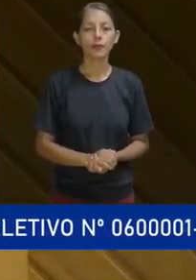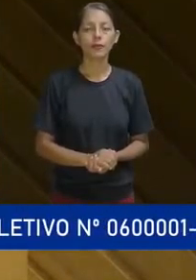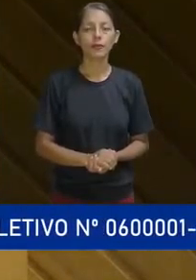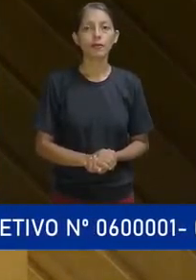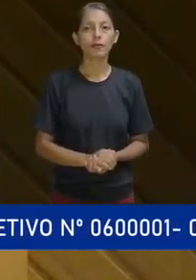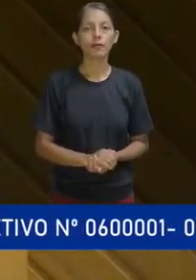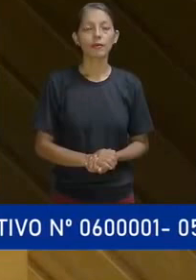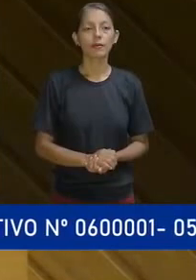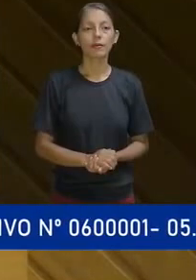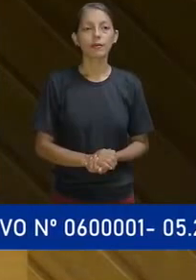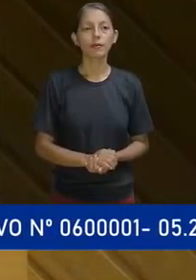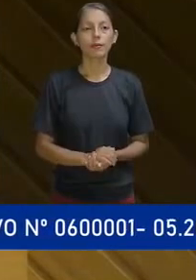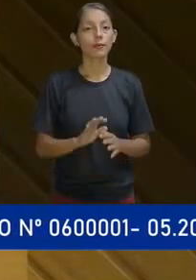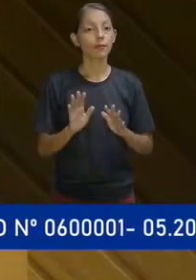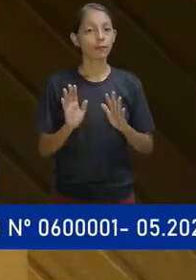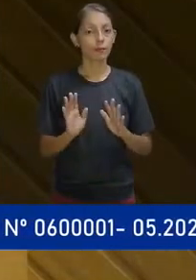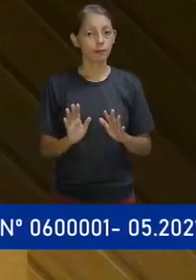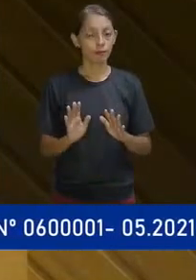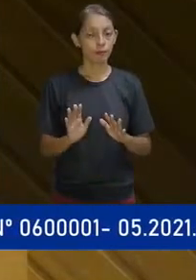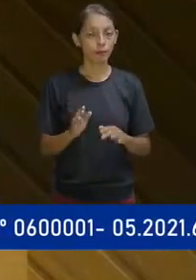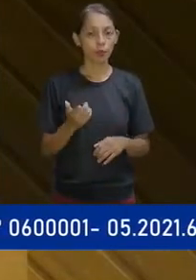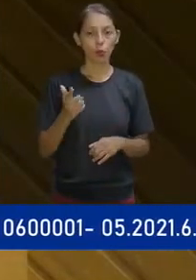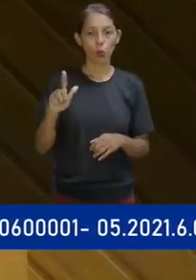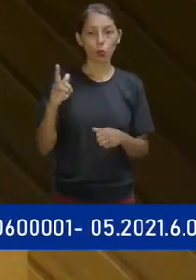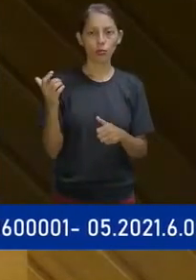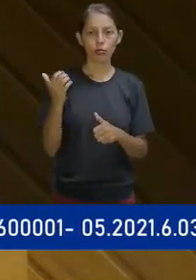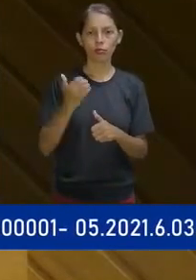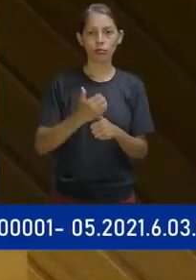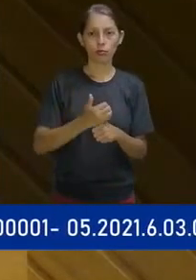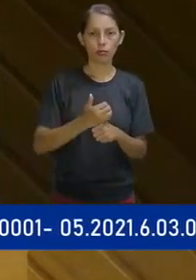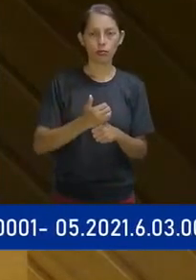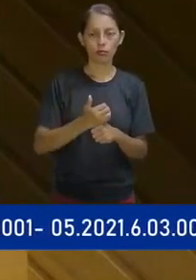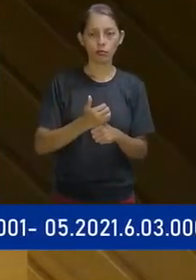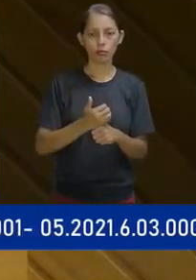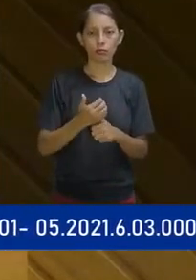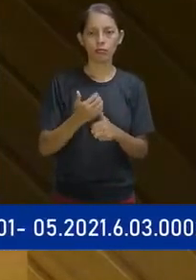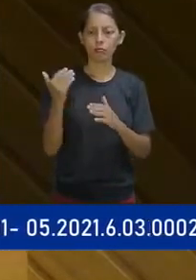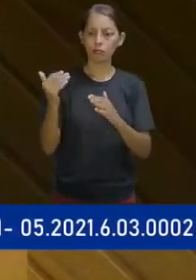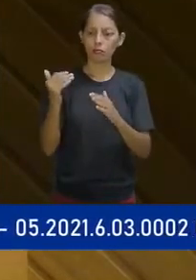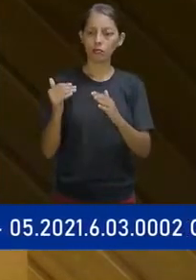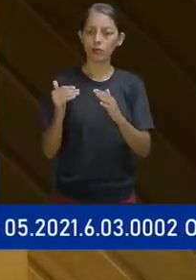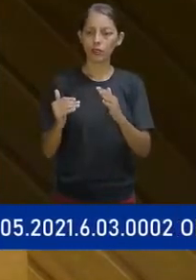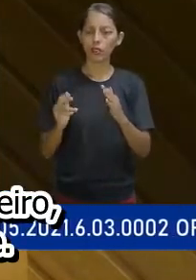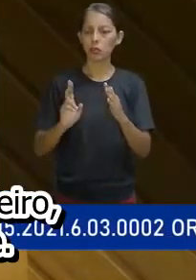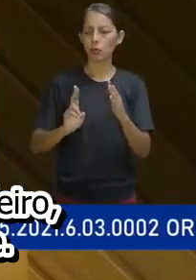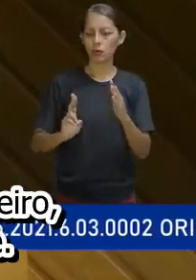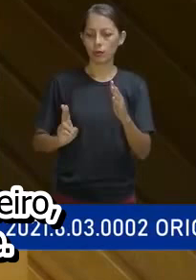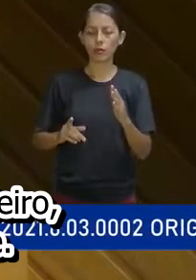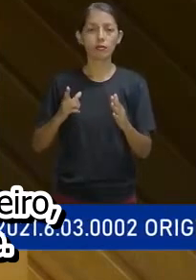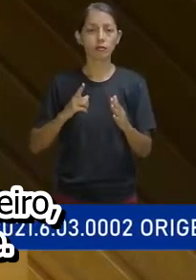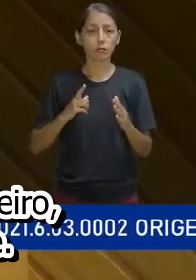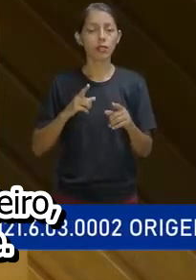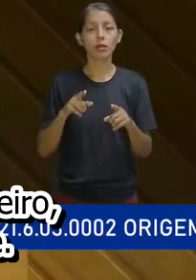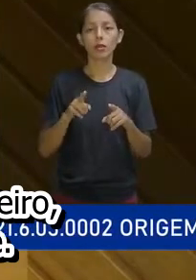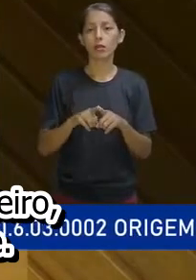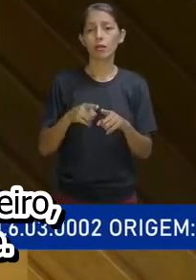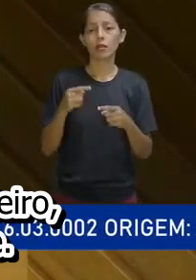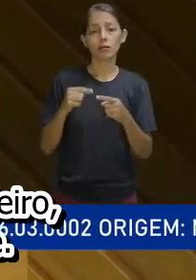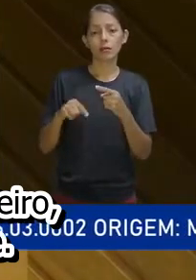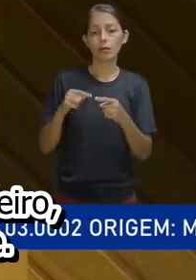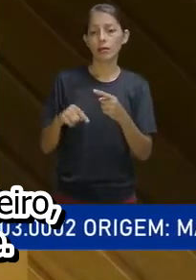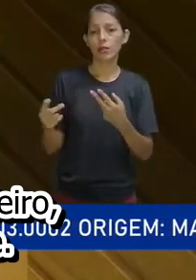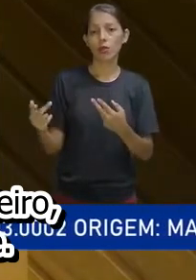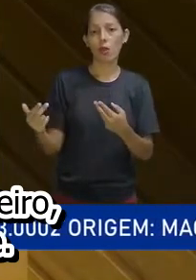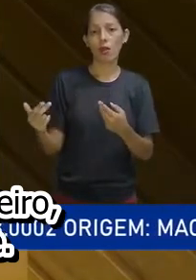Acontece, Vossa Excelência, que os demais suplentes na linha sucessória também não se encontravam filiados ao Partido